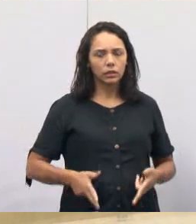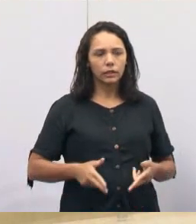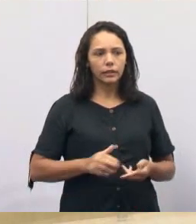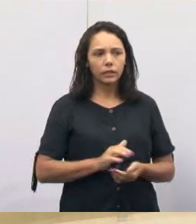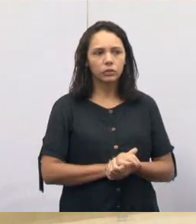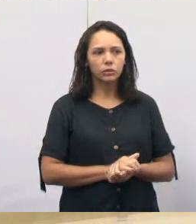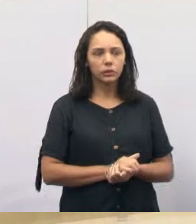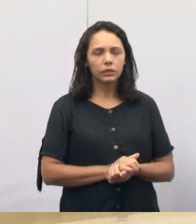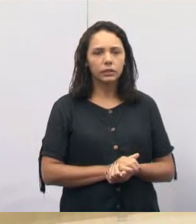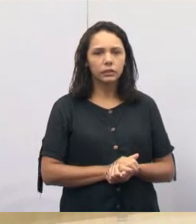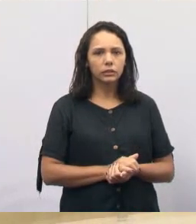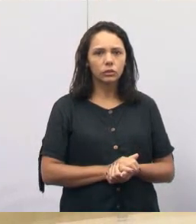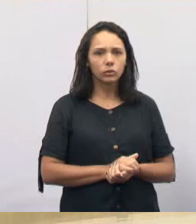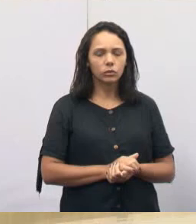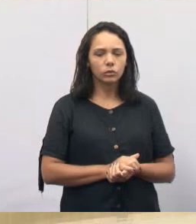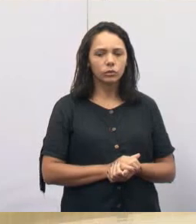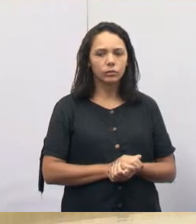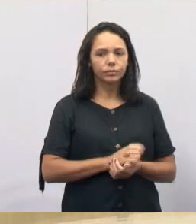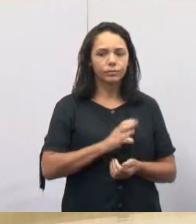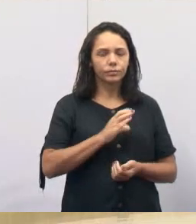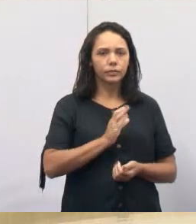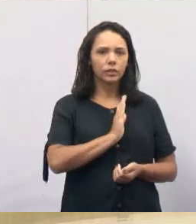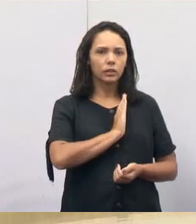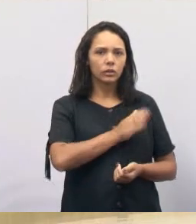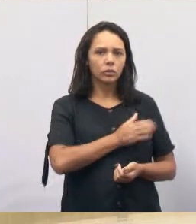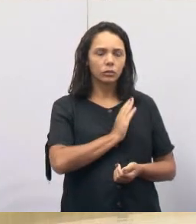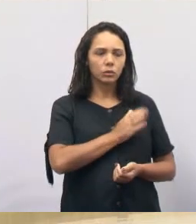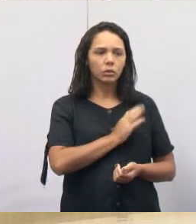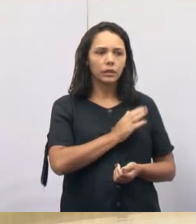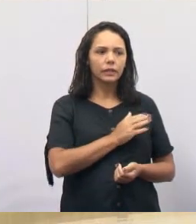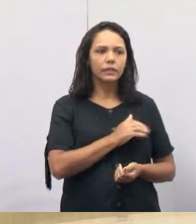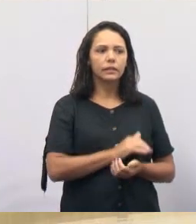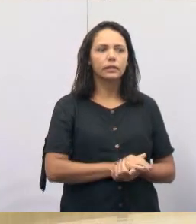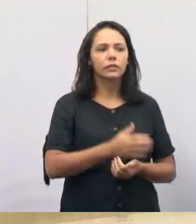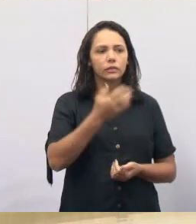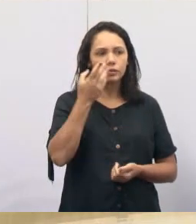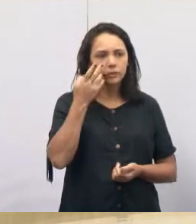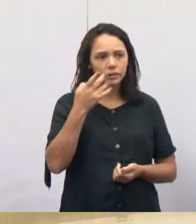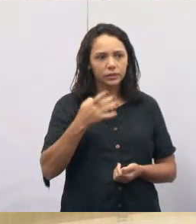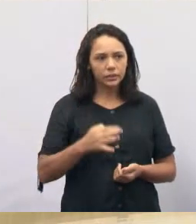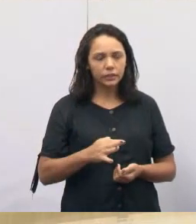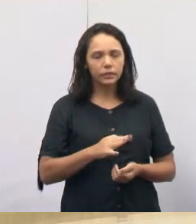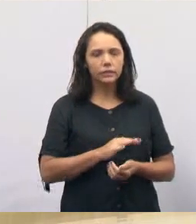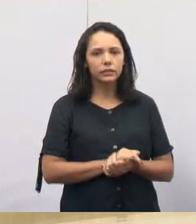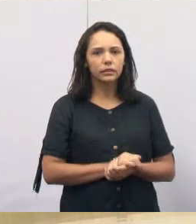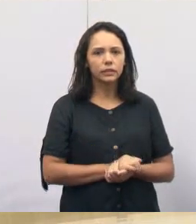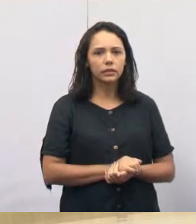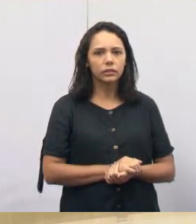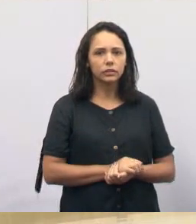para vasectomia, cardiologia, cardiologia pediátrica,